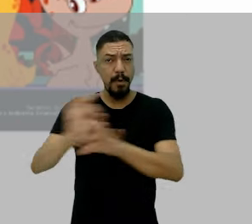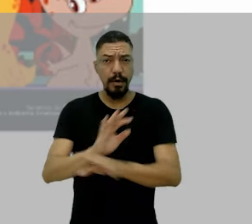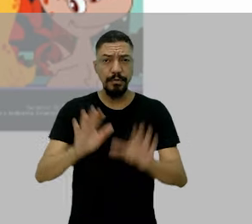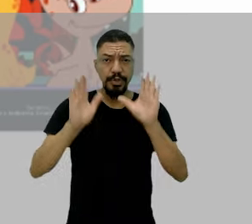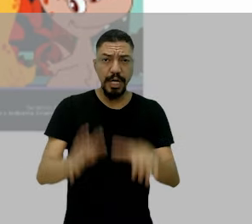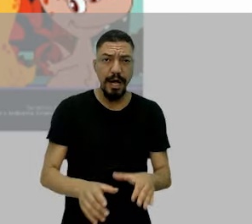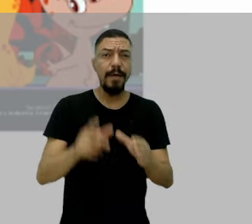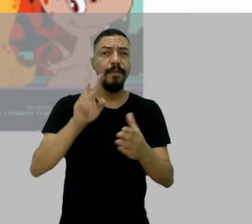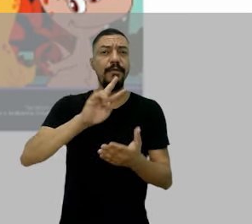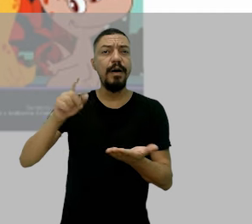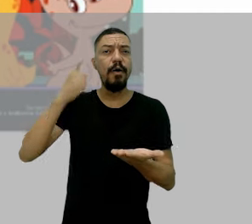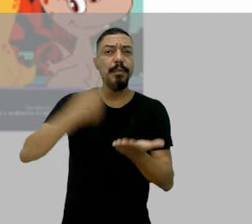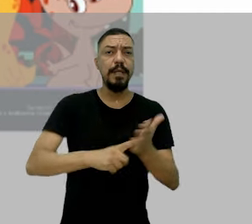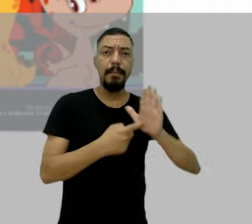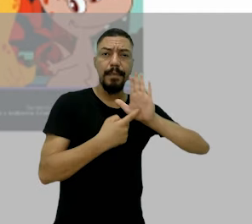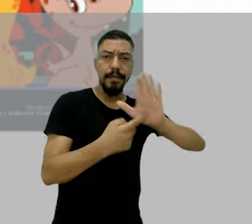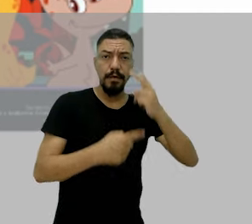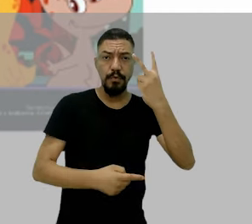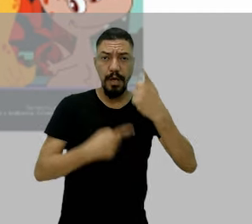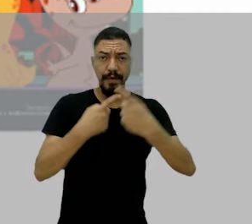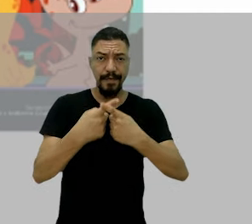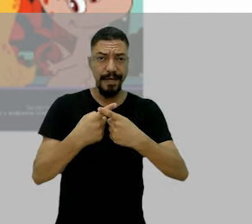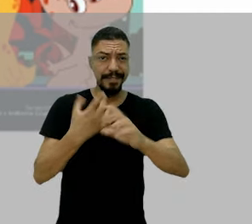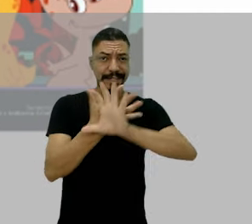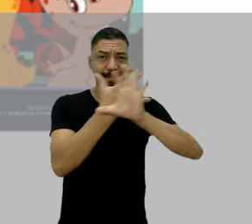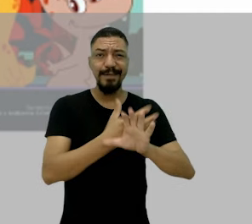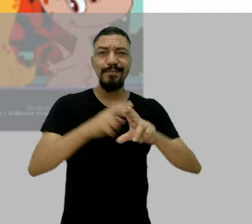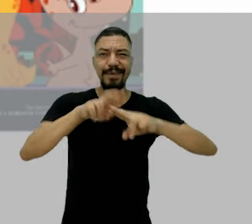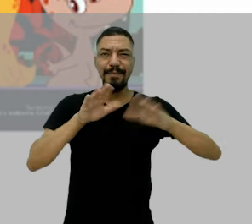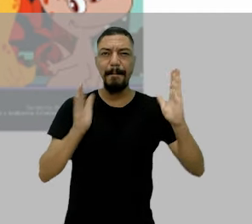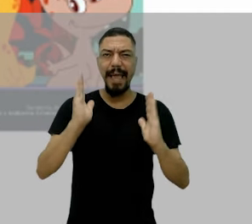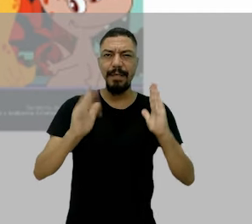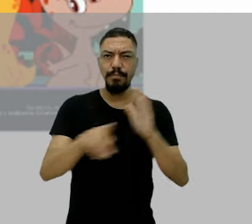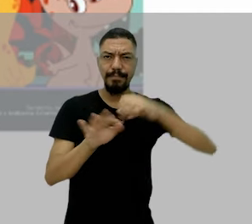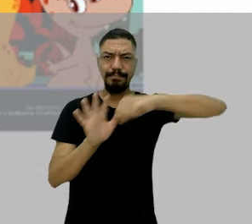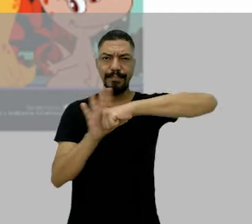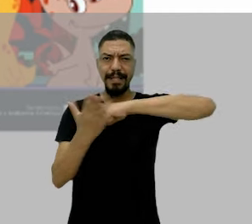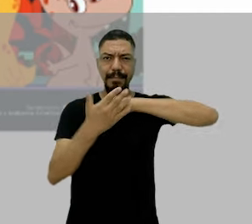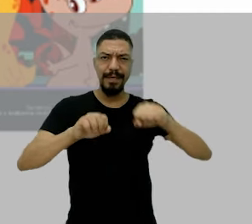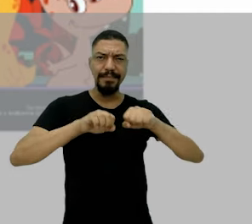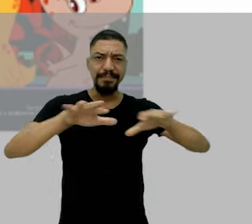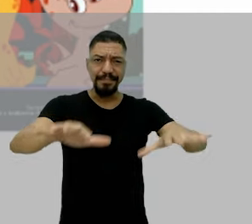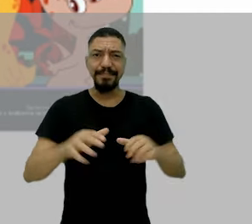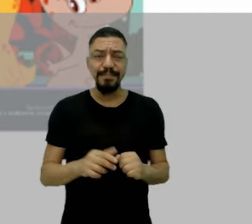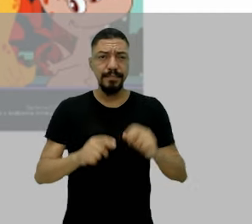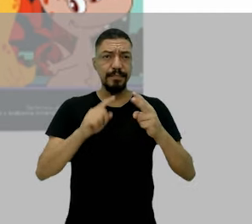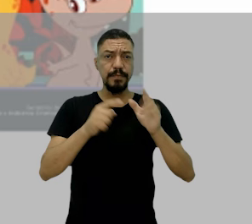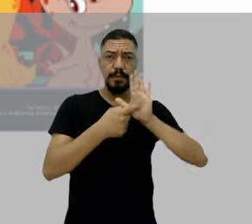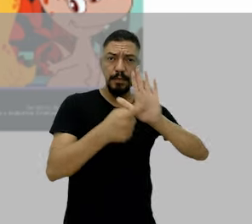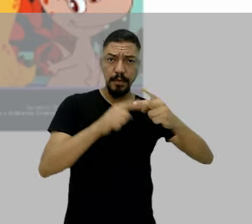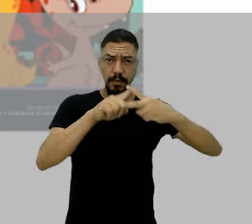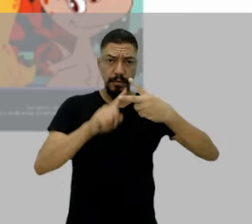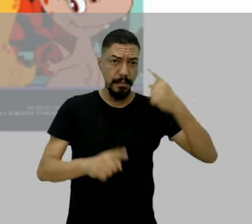ia fazer 2 exibições que foram à distância, porque era em plena pandemia. 2 exibições à distância, uma a gente fez para professores